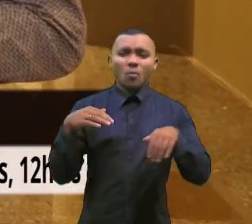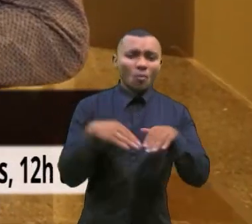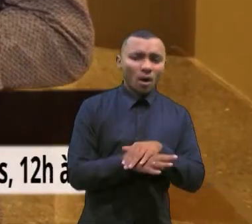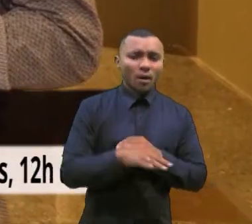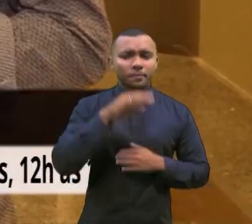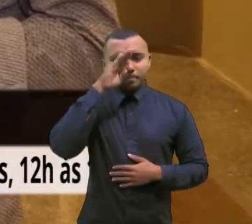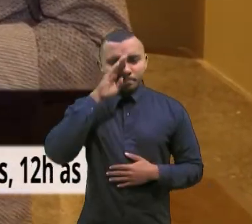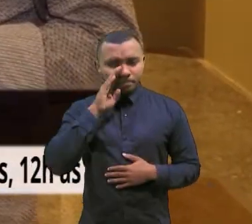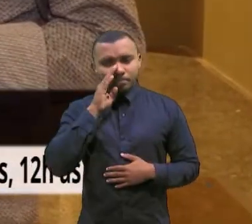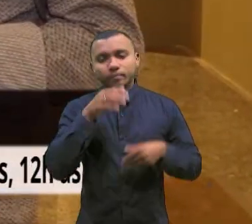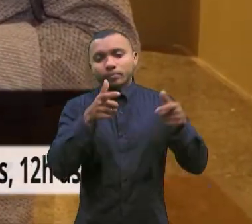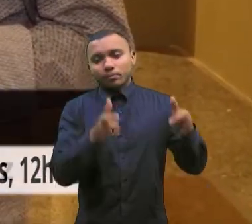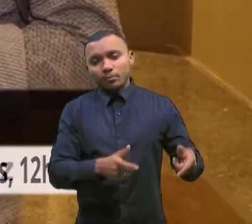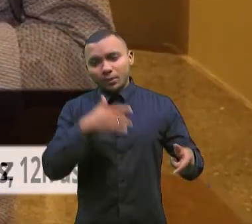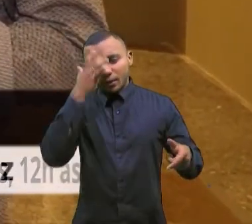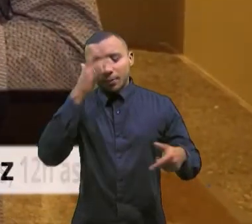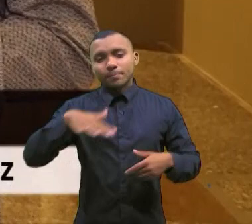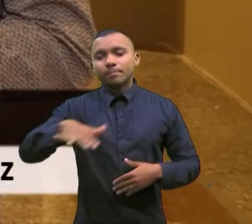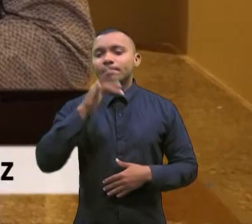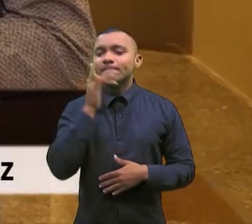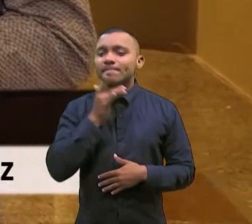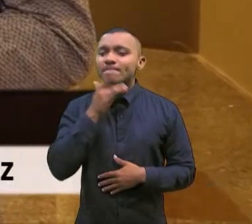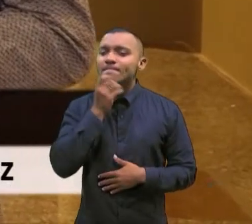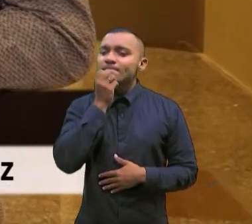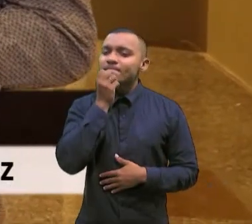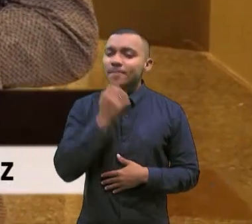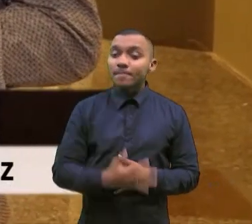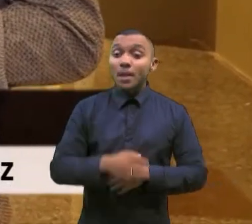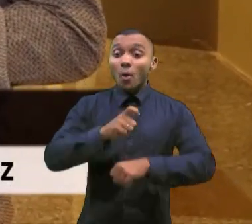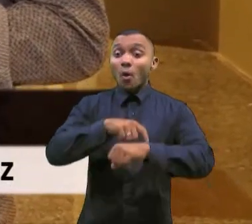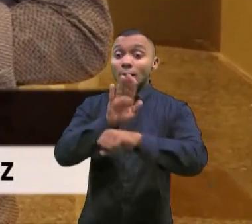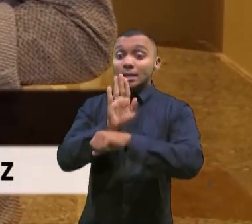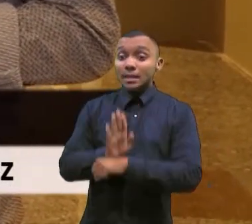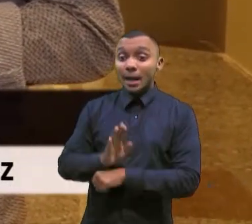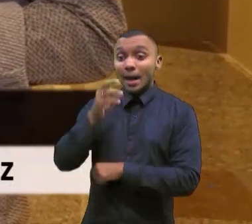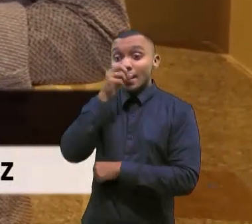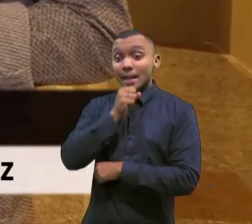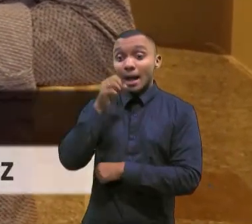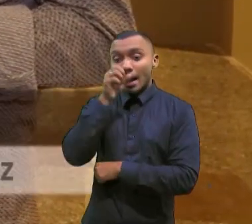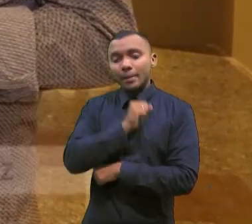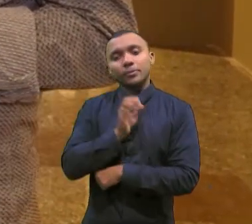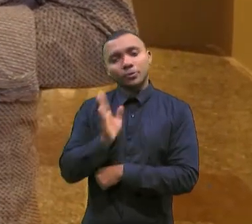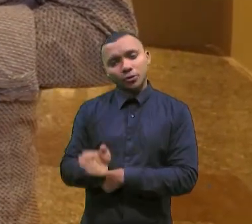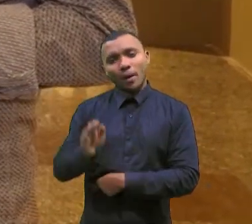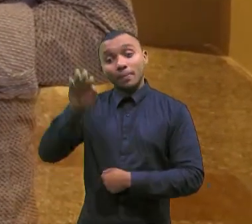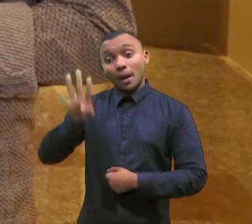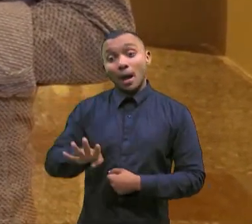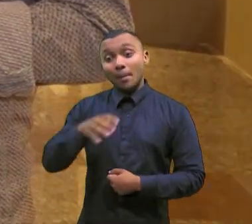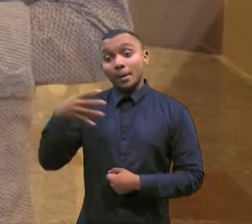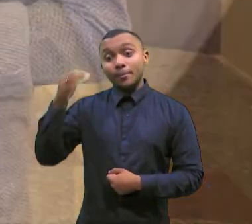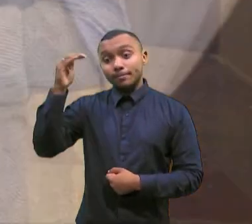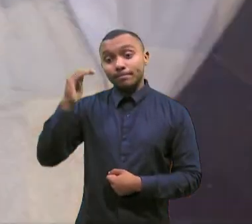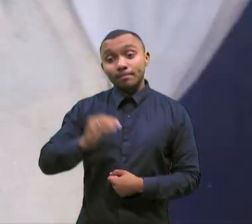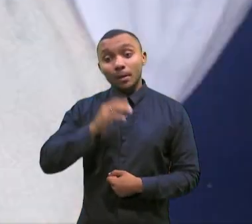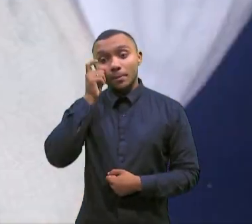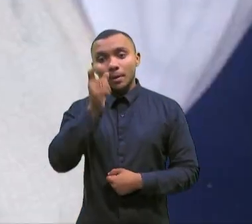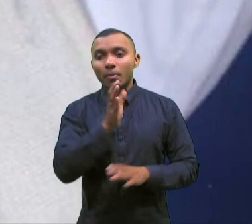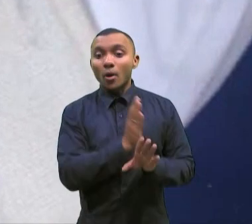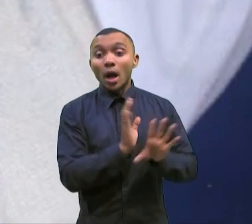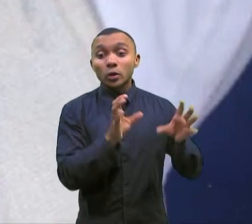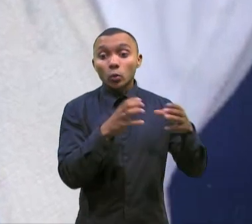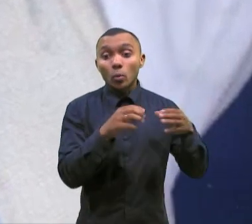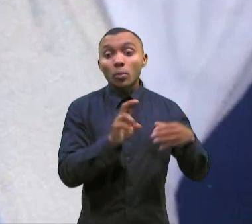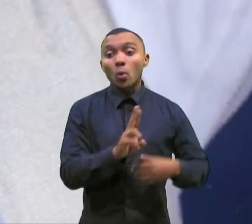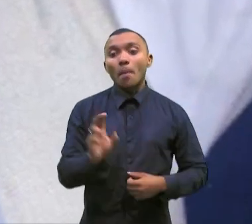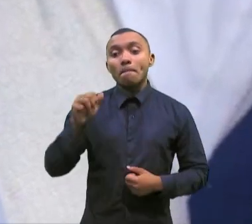fácil. Né? Um ambiente super gostoso. Sábado à tarde a gente tem uma programação muito interessante, que é a contação de história pelo Grupo